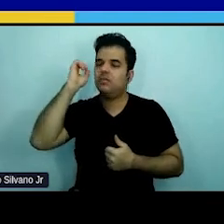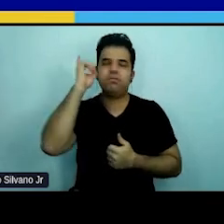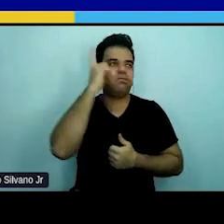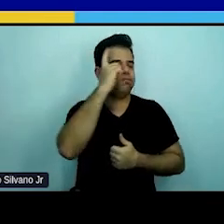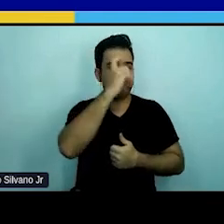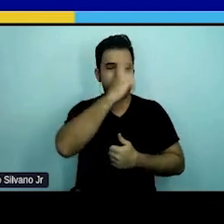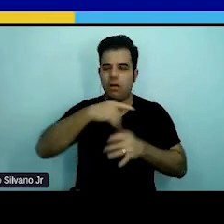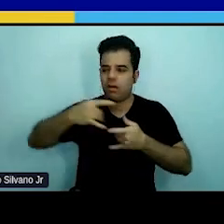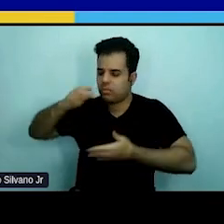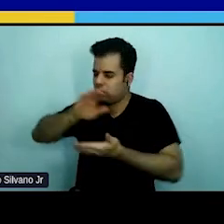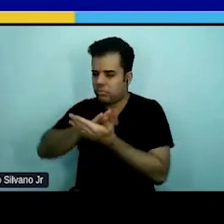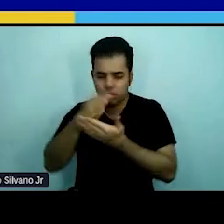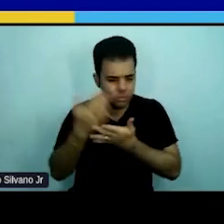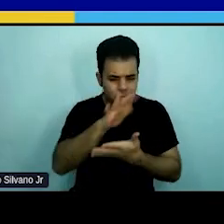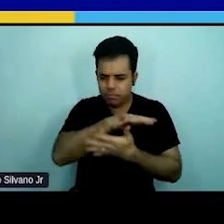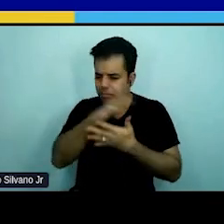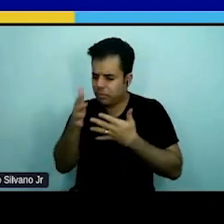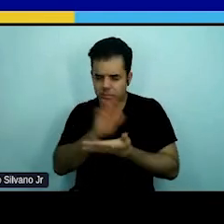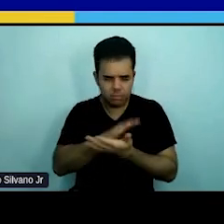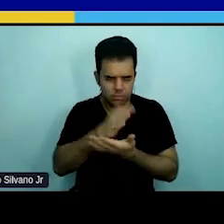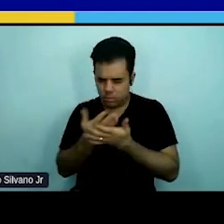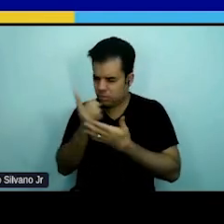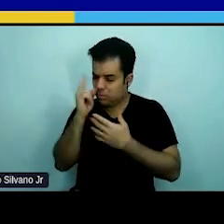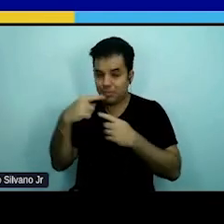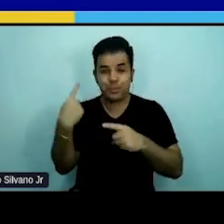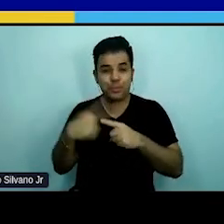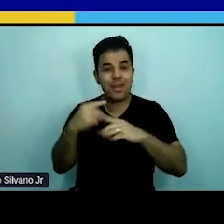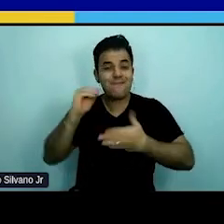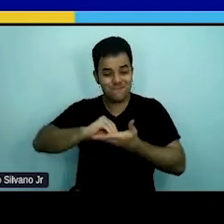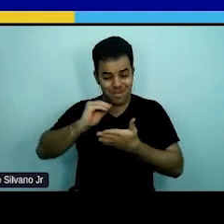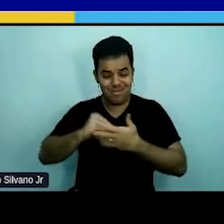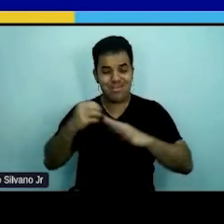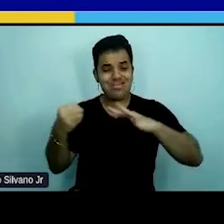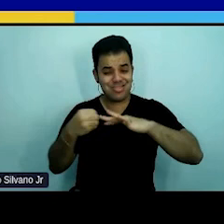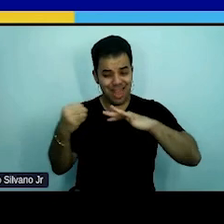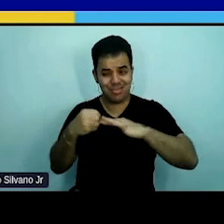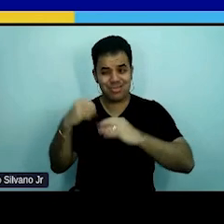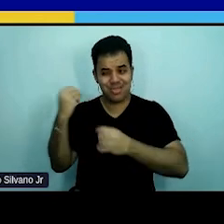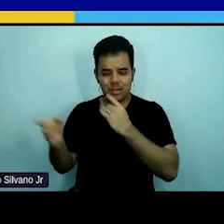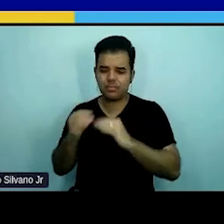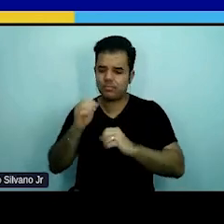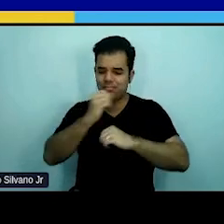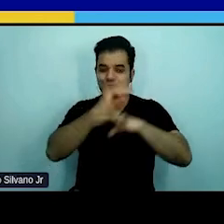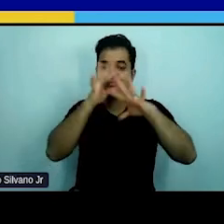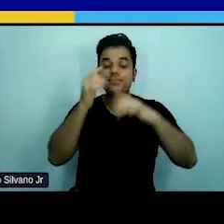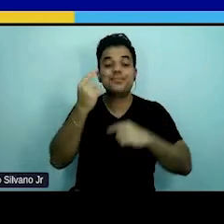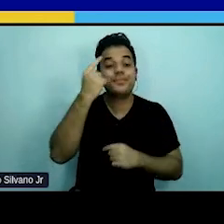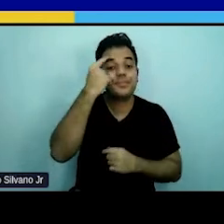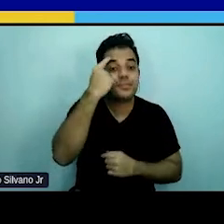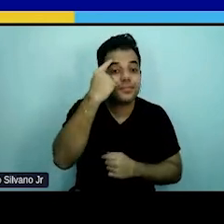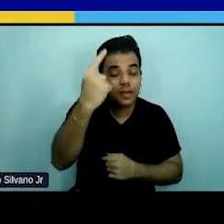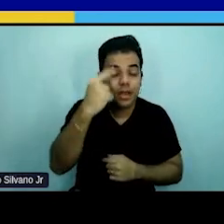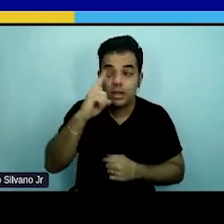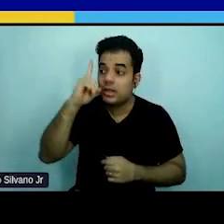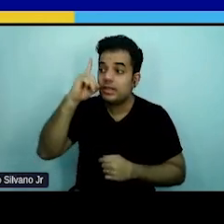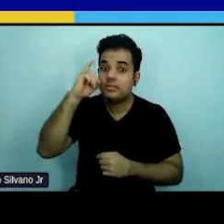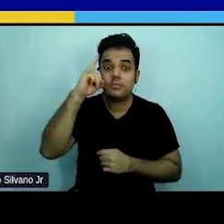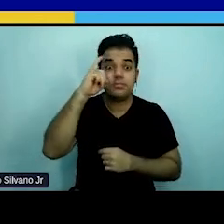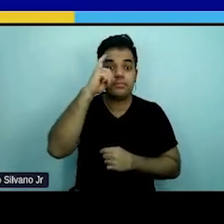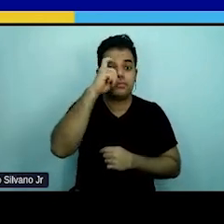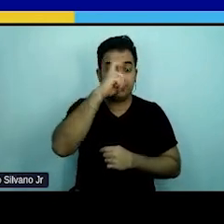essa tradução, né? E aí, dito isso, né, imagina, né, o quão difícil e desafiador